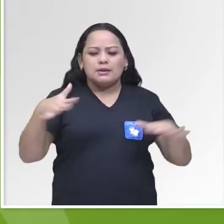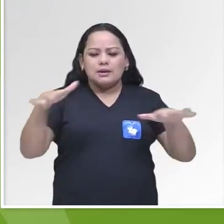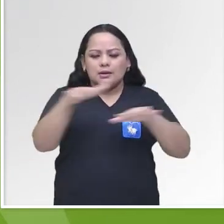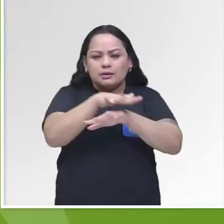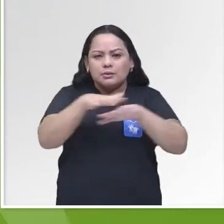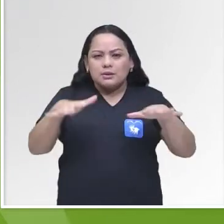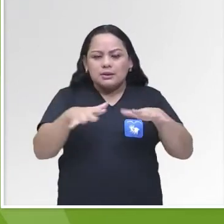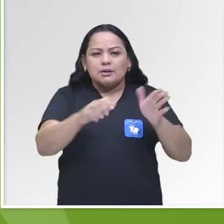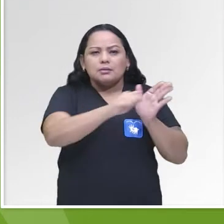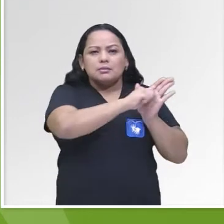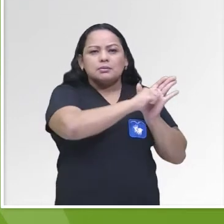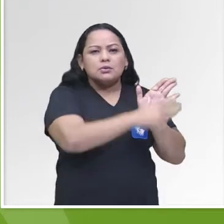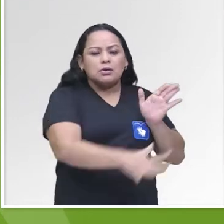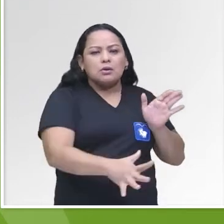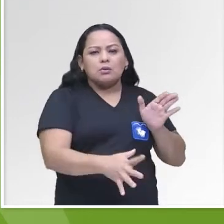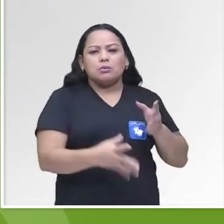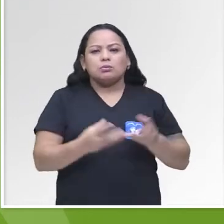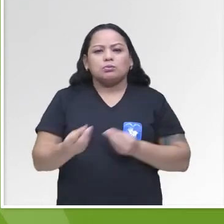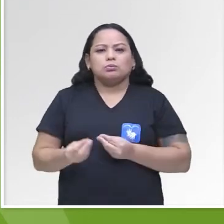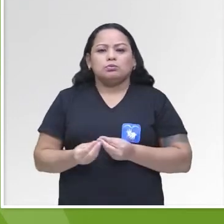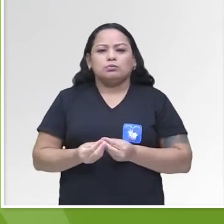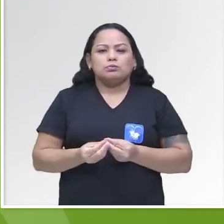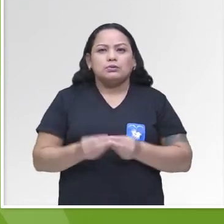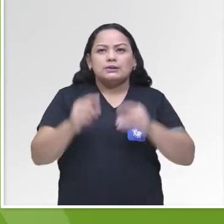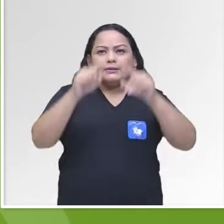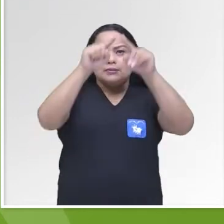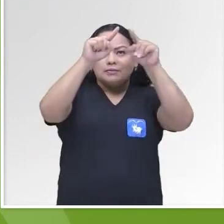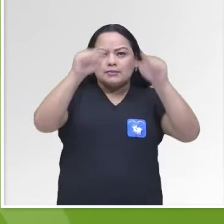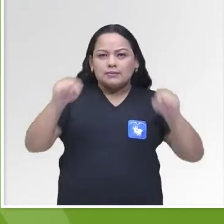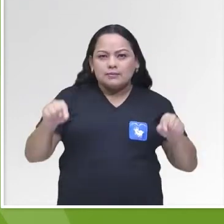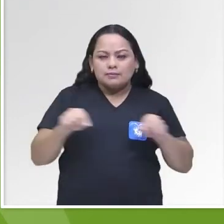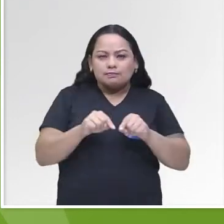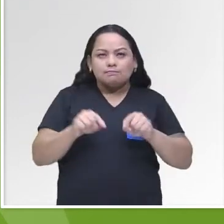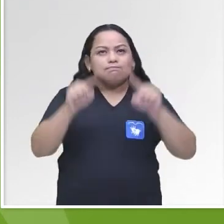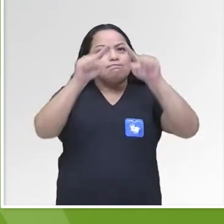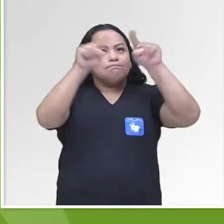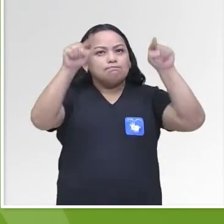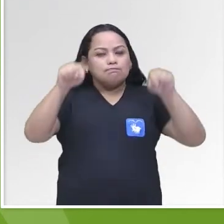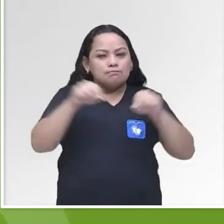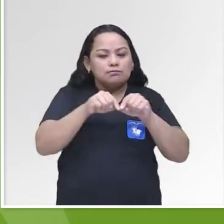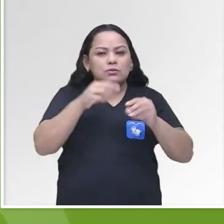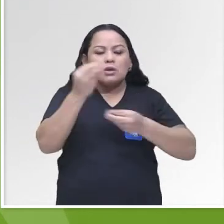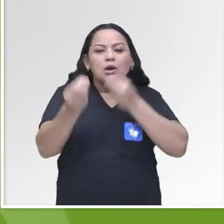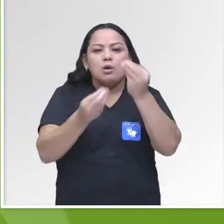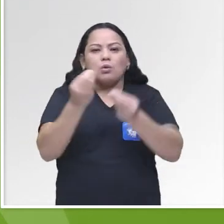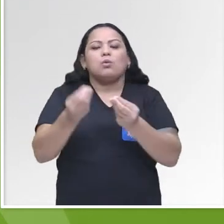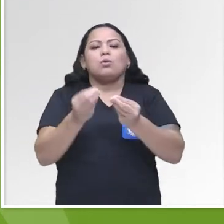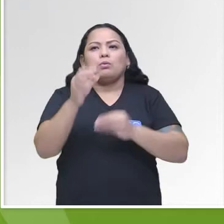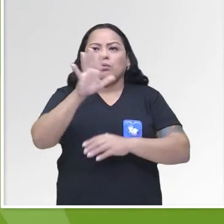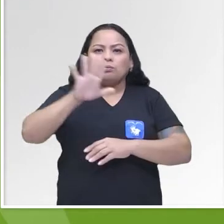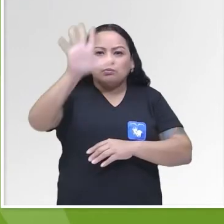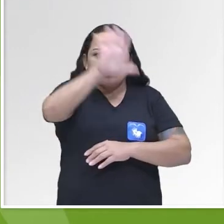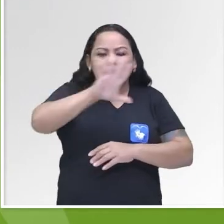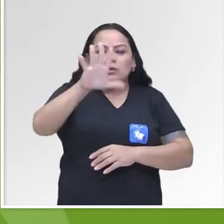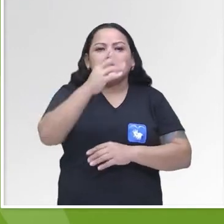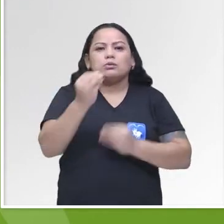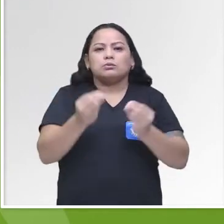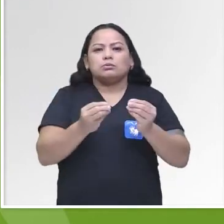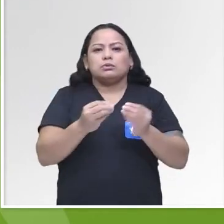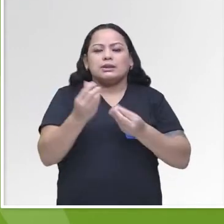isomeria geométrica em compostos cíclicos, né? Que são aqueles compostos de